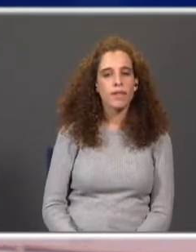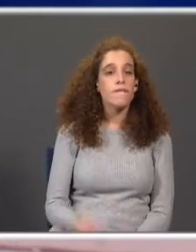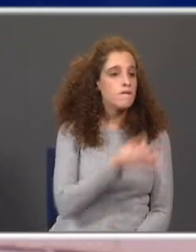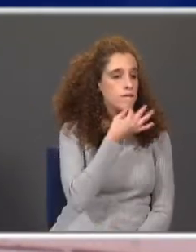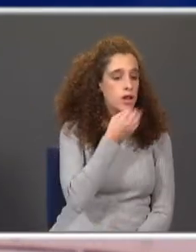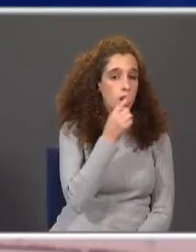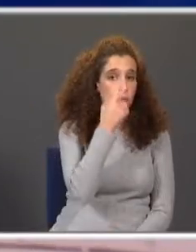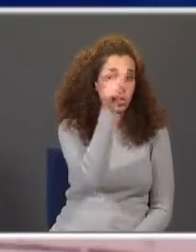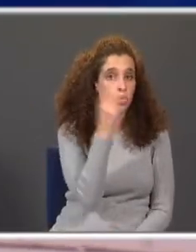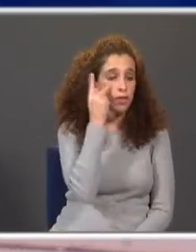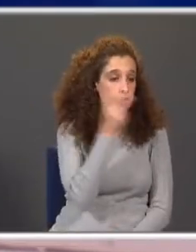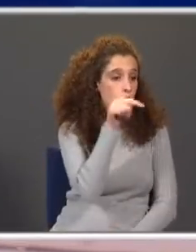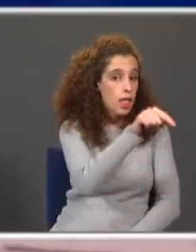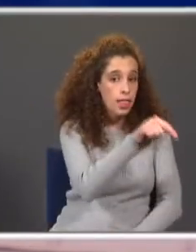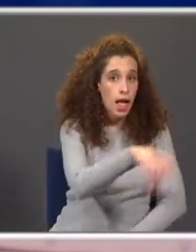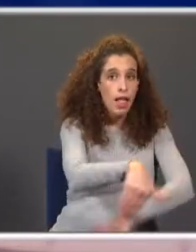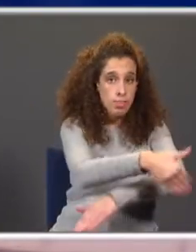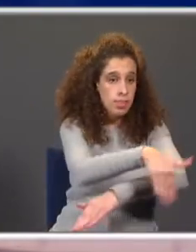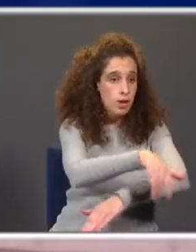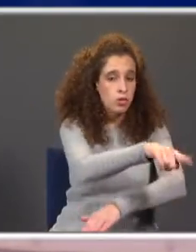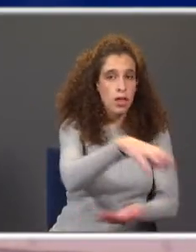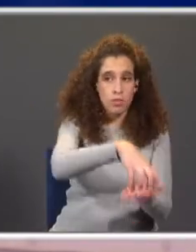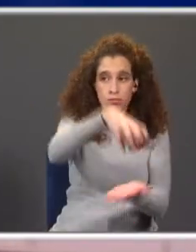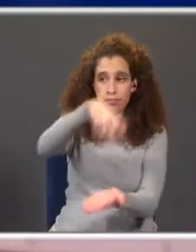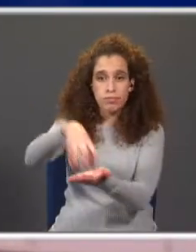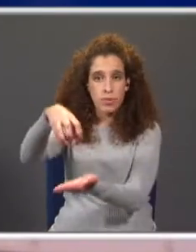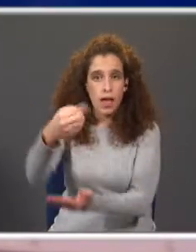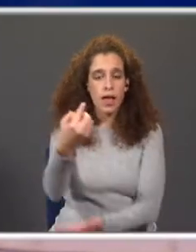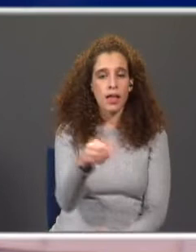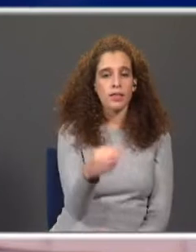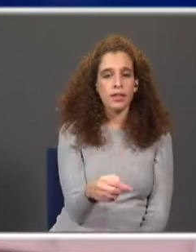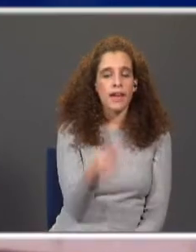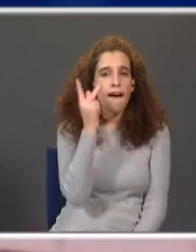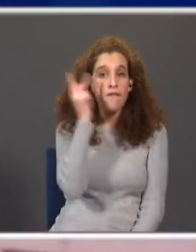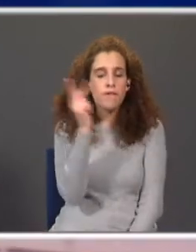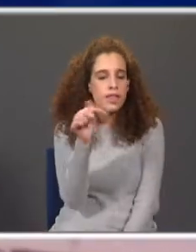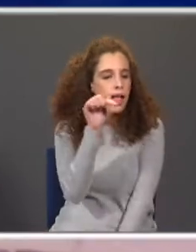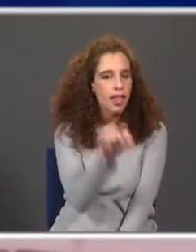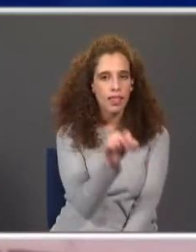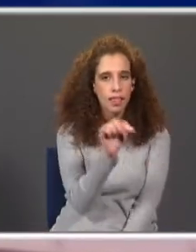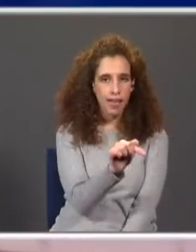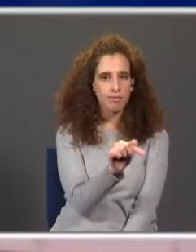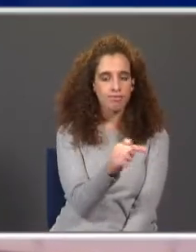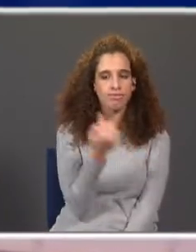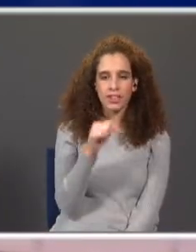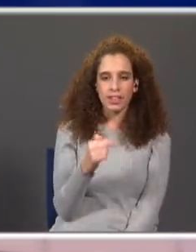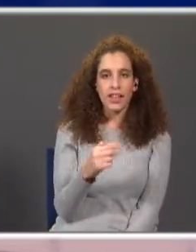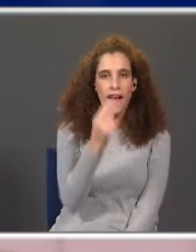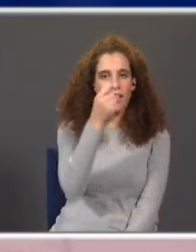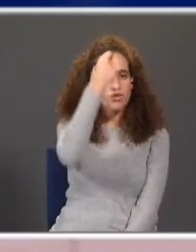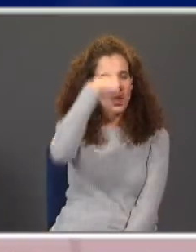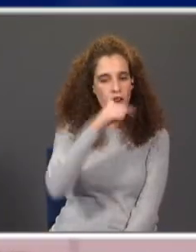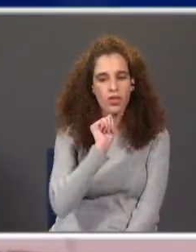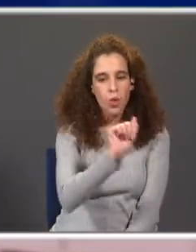moradores, contactaram as pessoas que residem naquele bairro, que têm a sua vida ali, que têm a sua história ali,